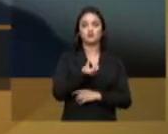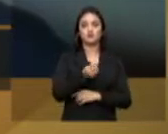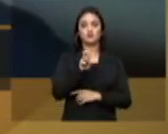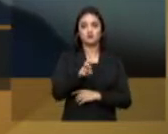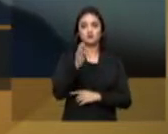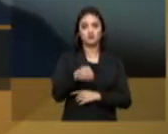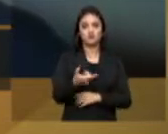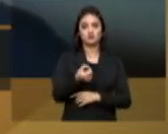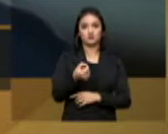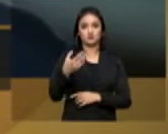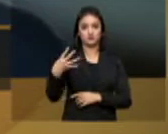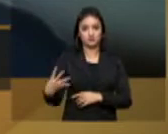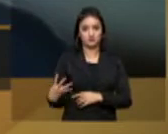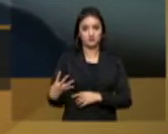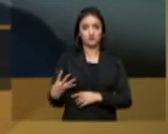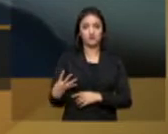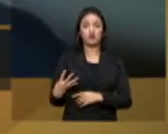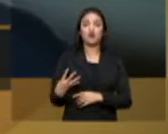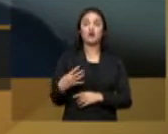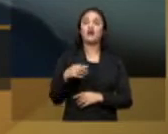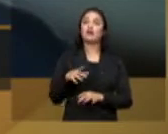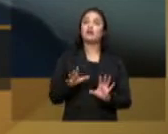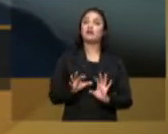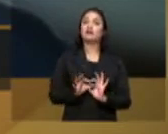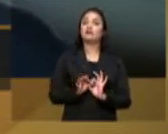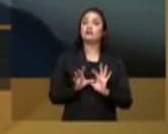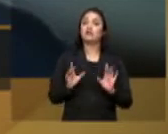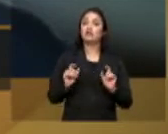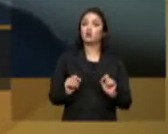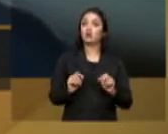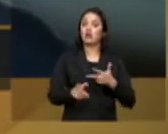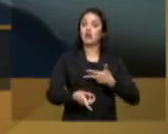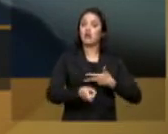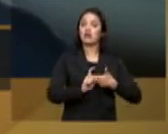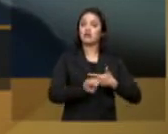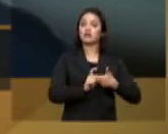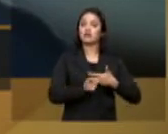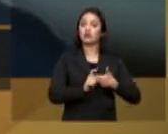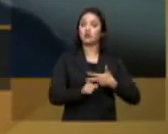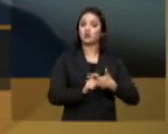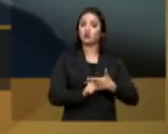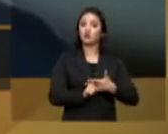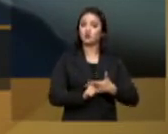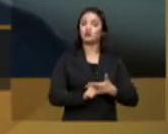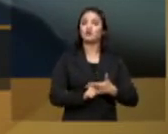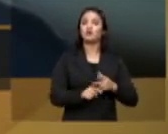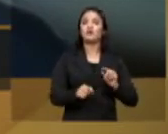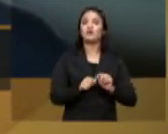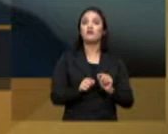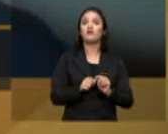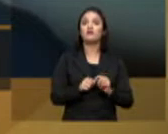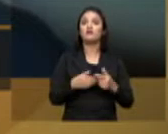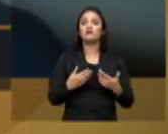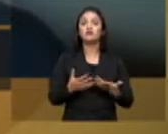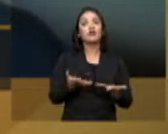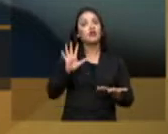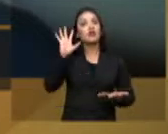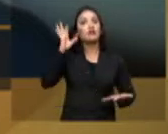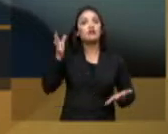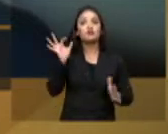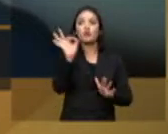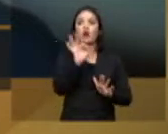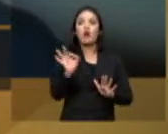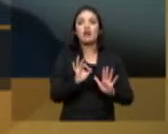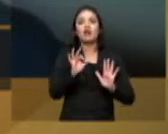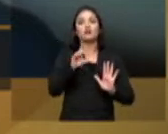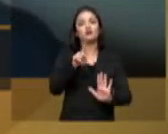10.865/2004, que possibilita ao Poder Executivo reduzir e restabelecer as alíquotas dessas contribuições incidentes